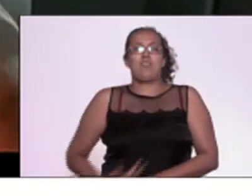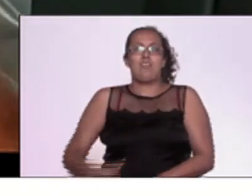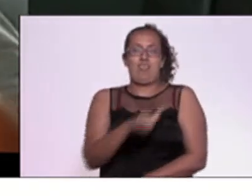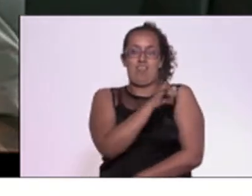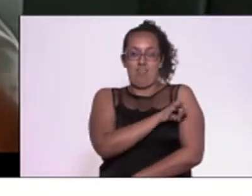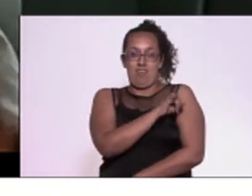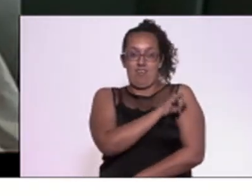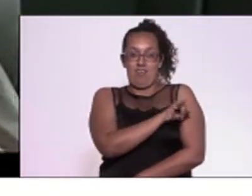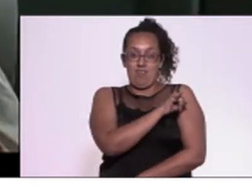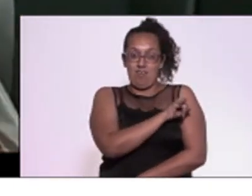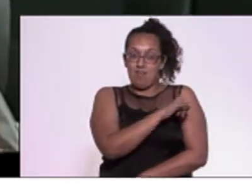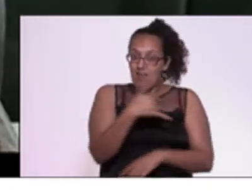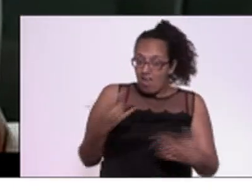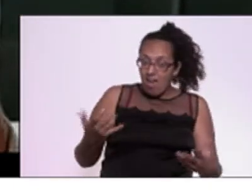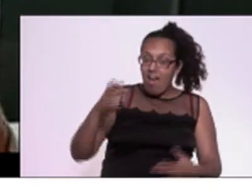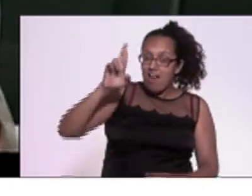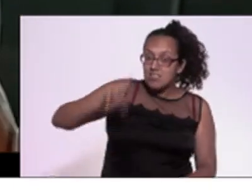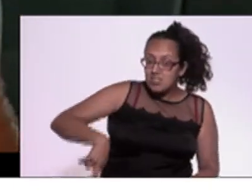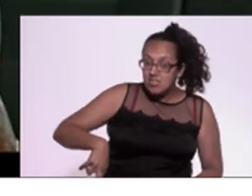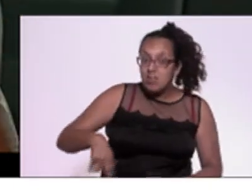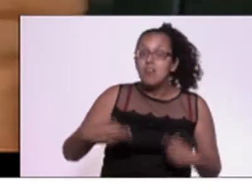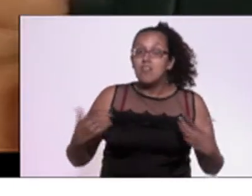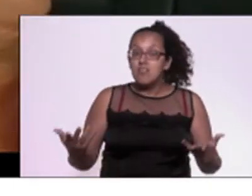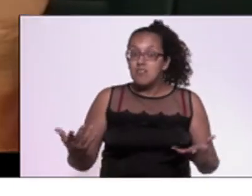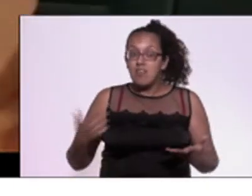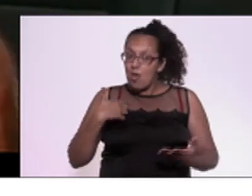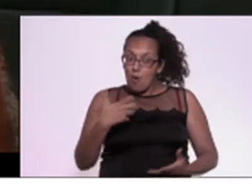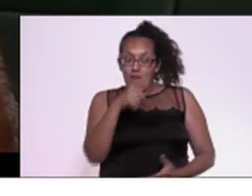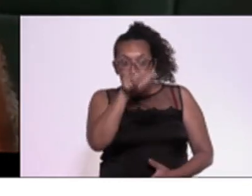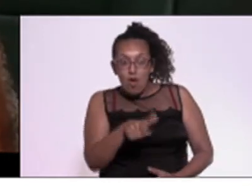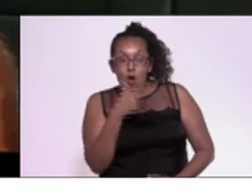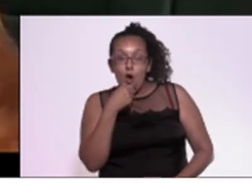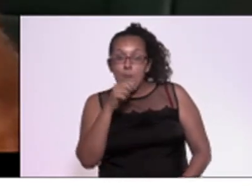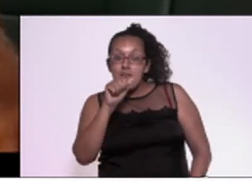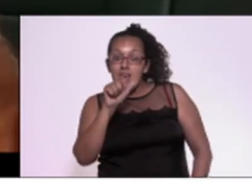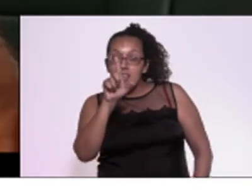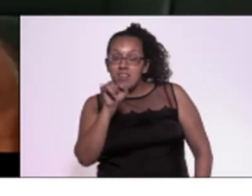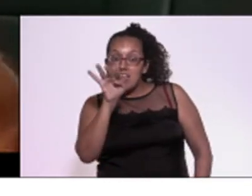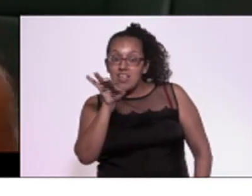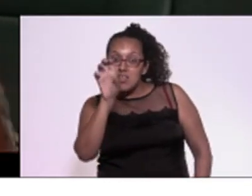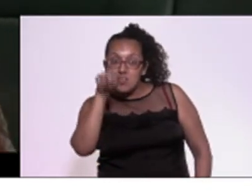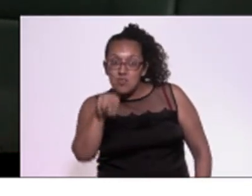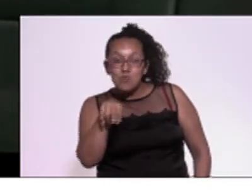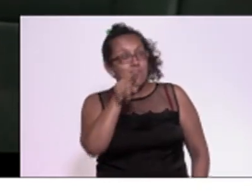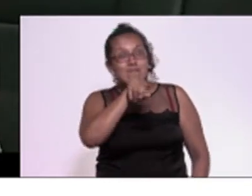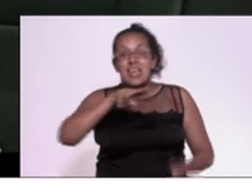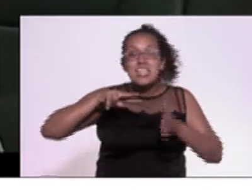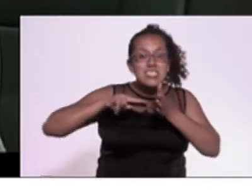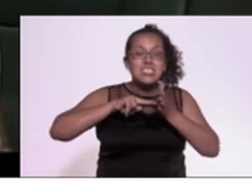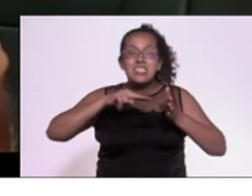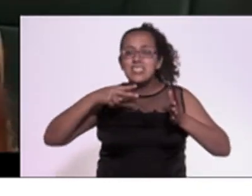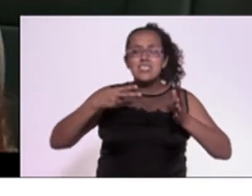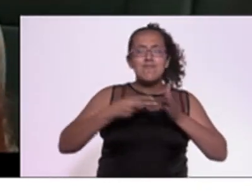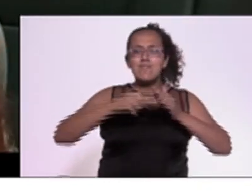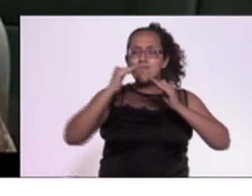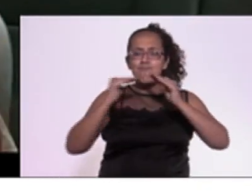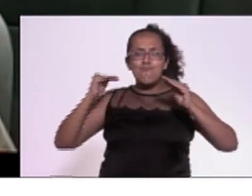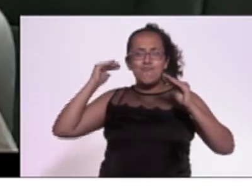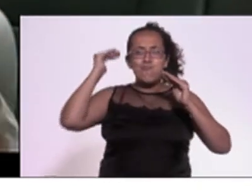para frente. Em seguida, Medeiros criou um cinema itinerante. O projeto só com filmes